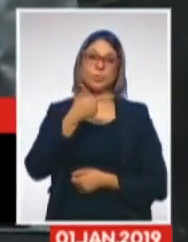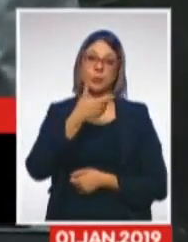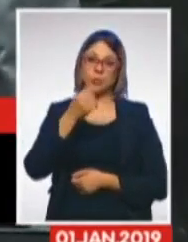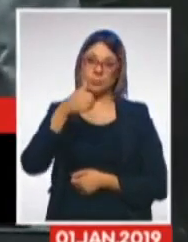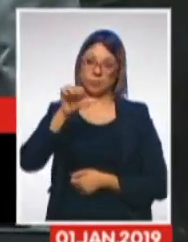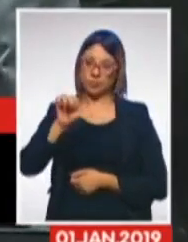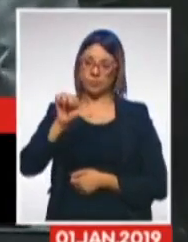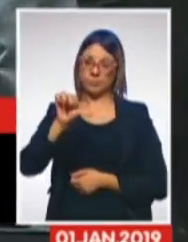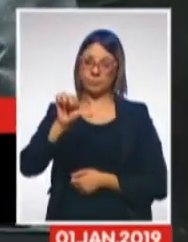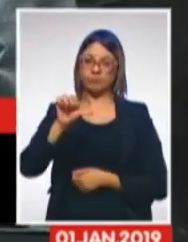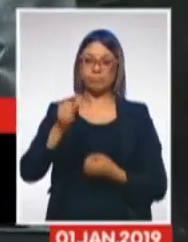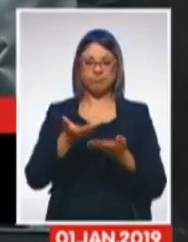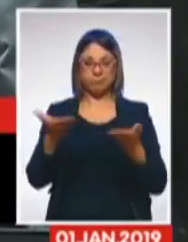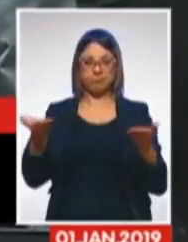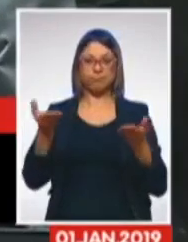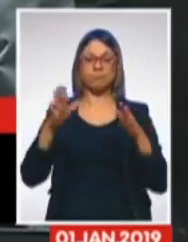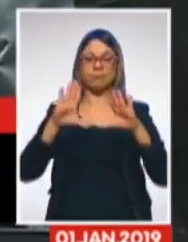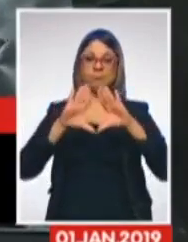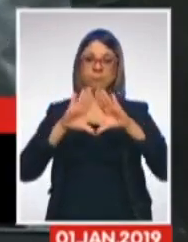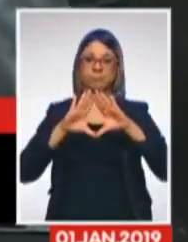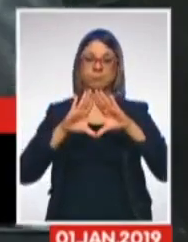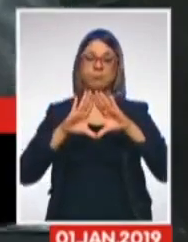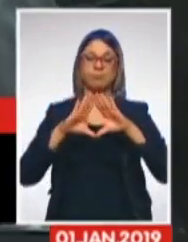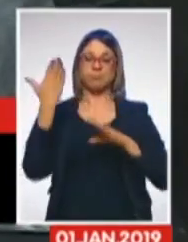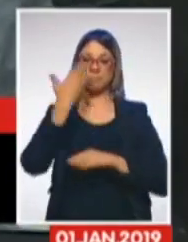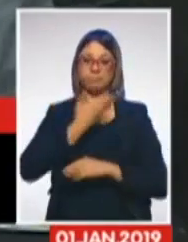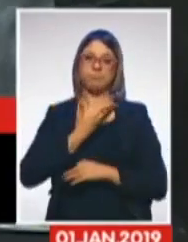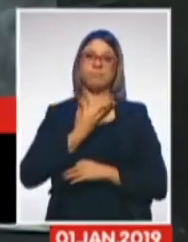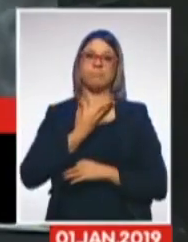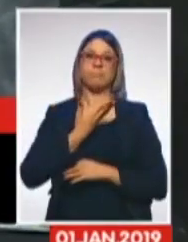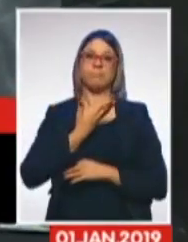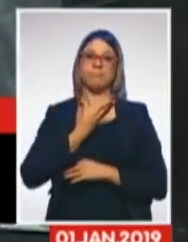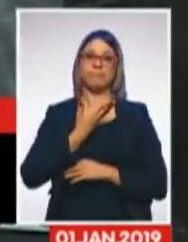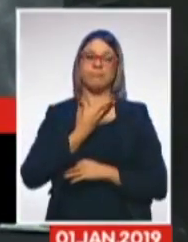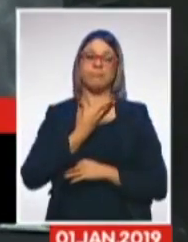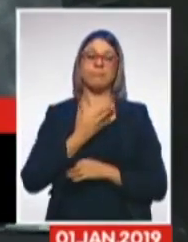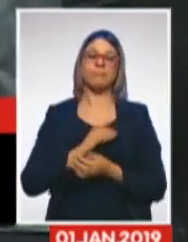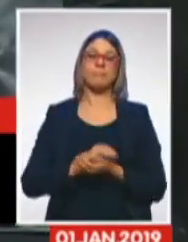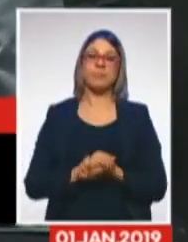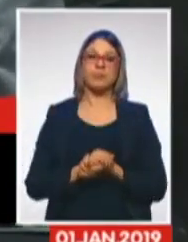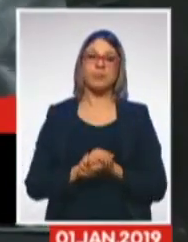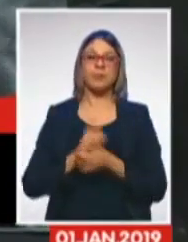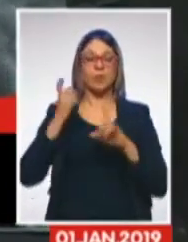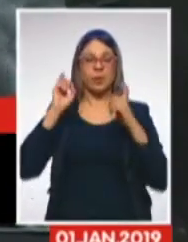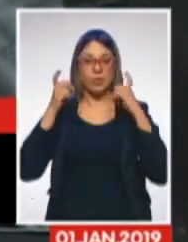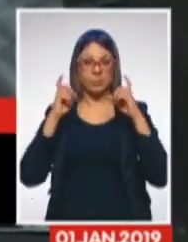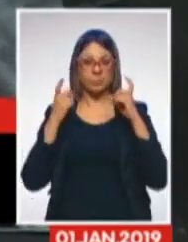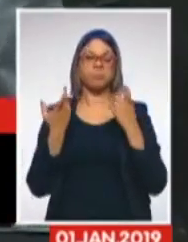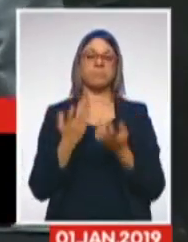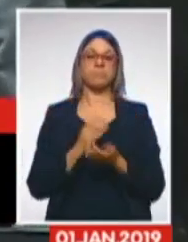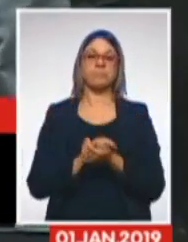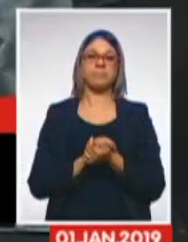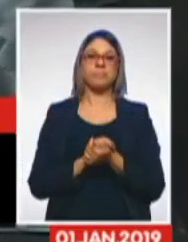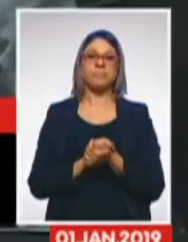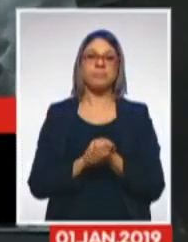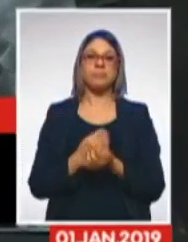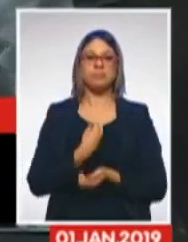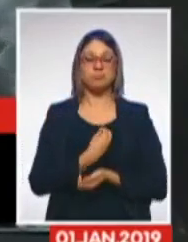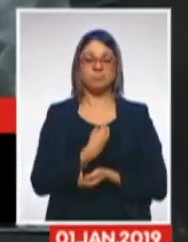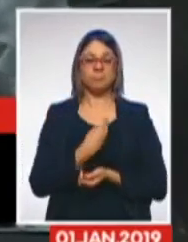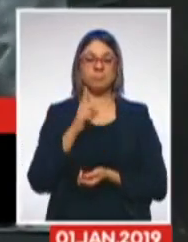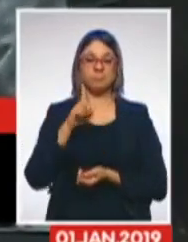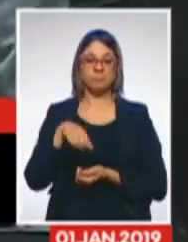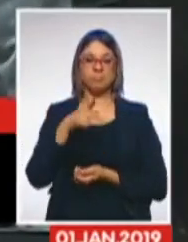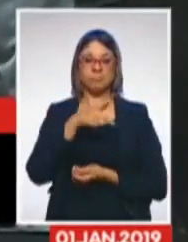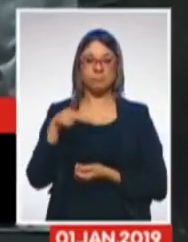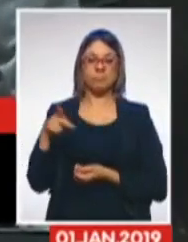perante a Assembleia Legislativa do Estado de Minas Gerais, no Palácio da Inconfidência, em reunião solene, sob a presidência do